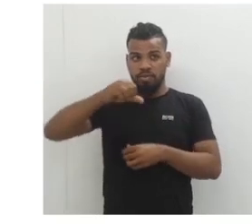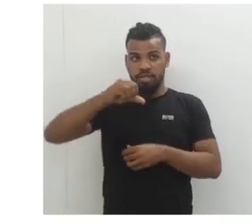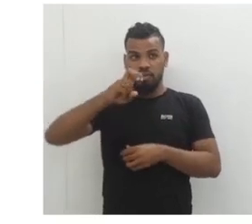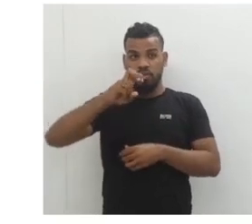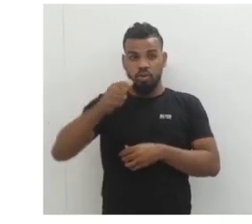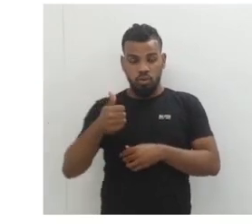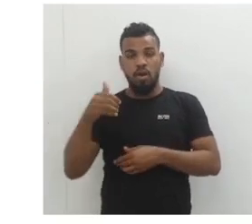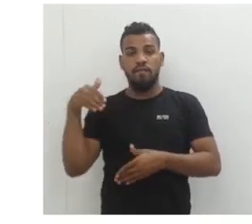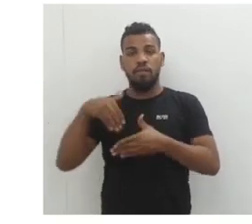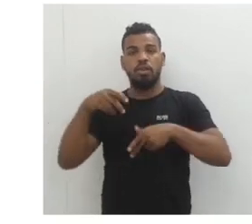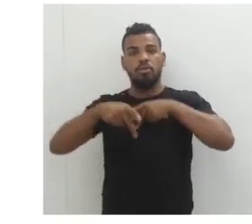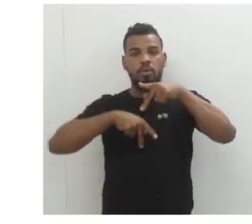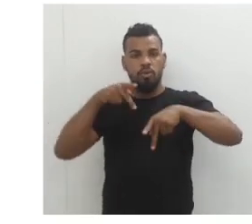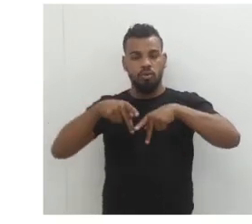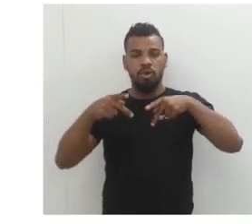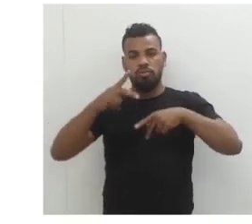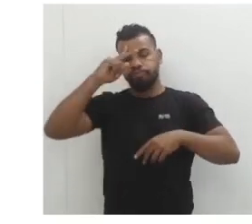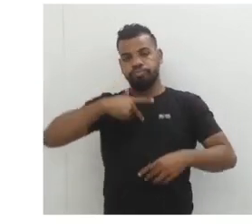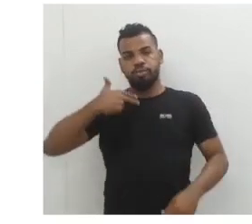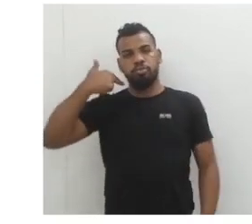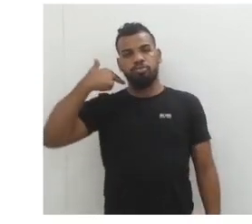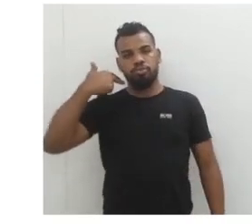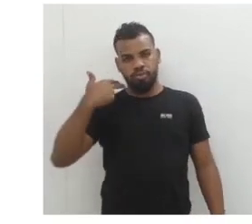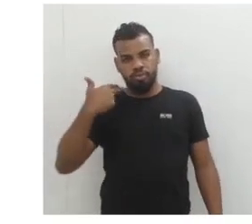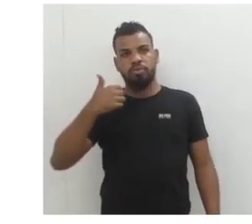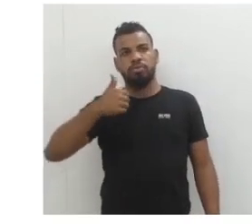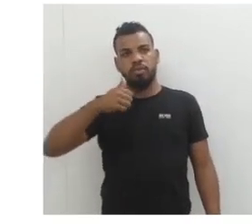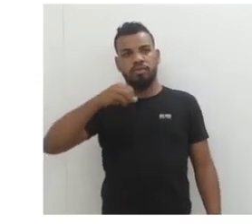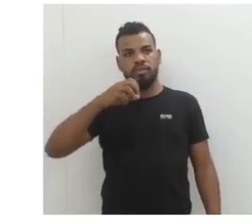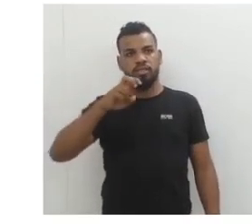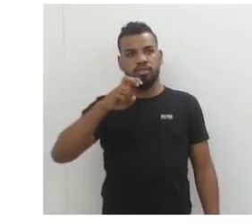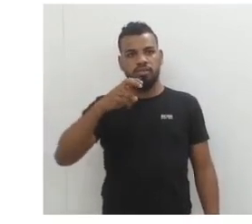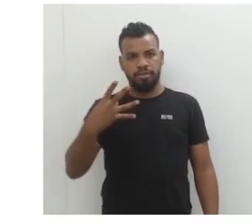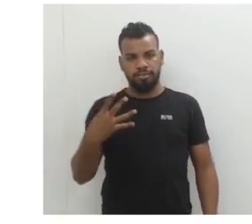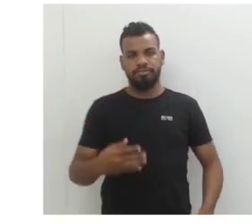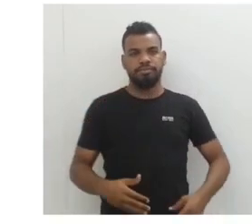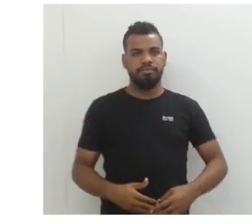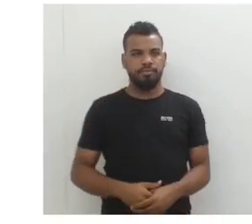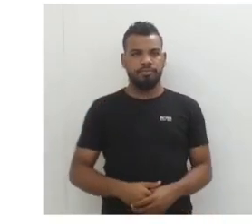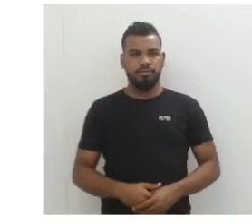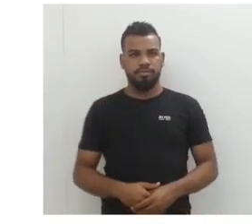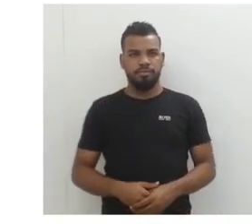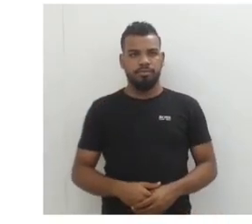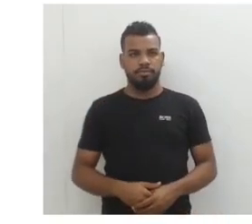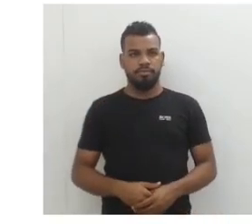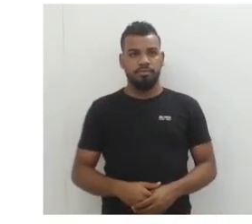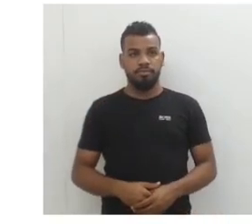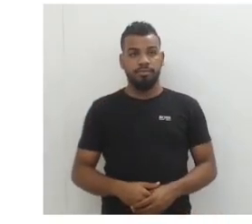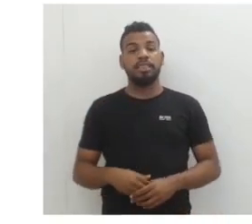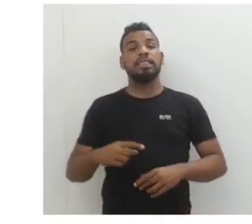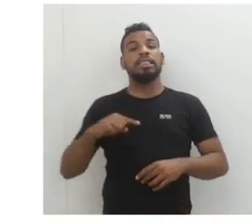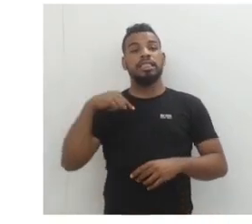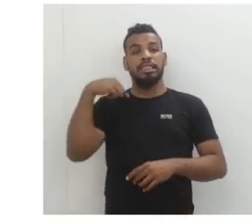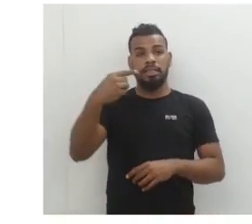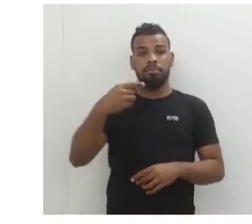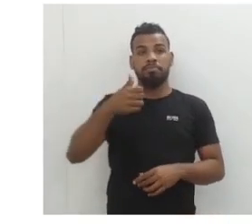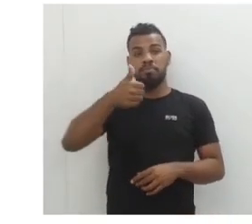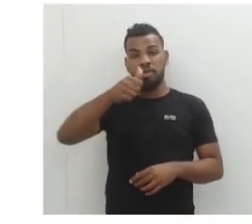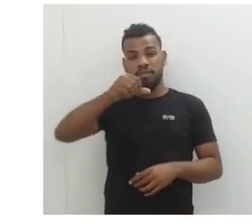1951, cometendo o suicídio em 1954. Em